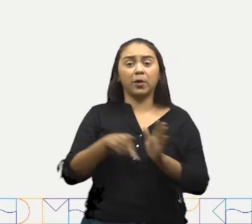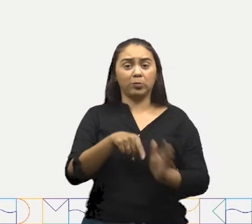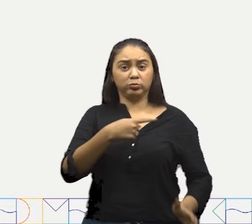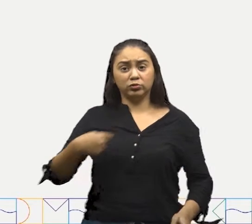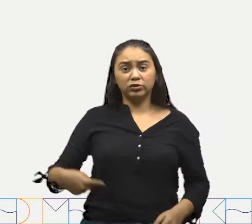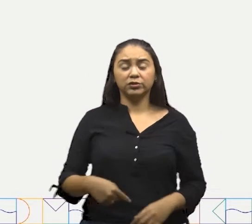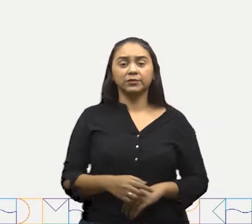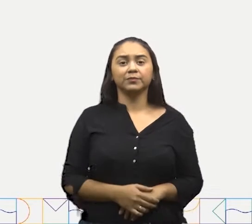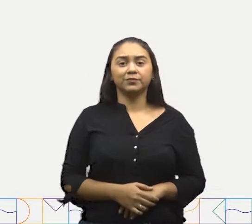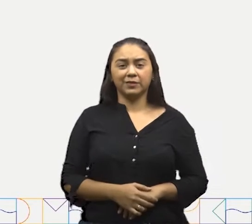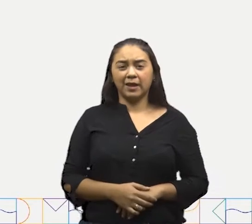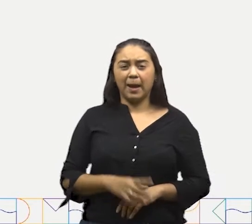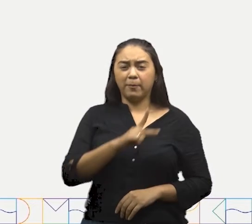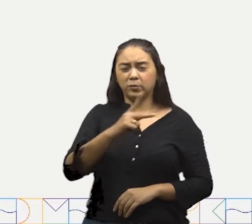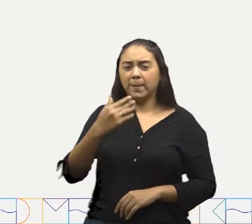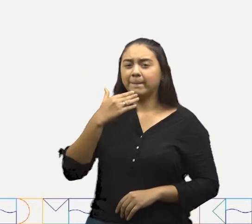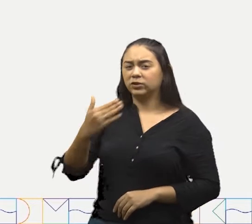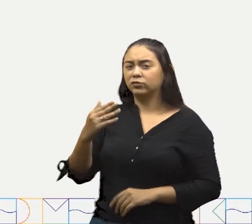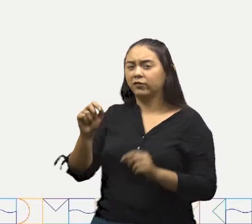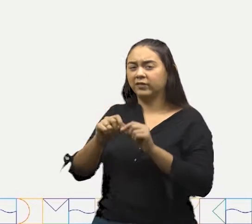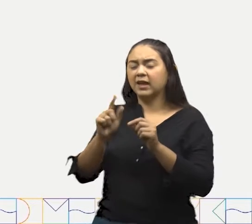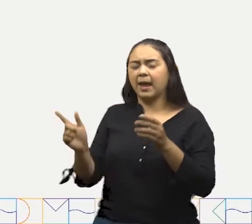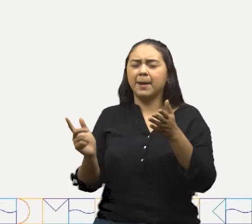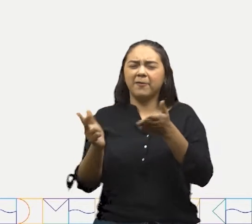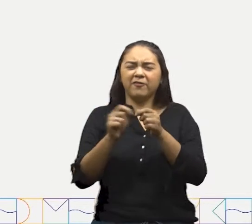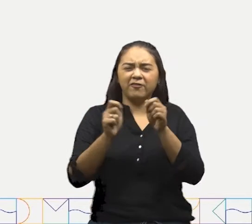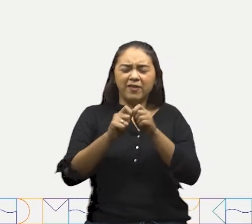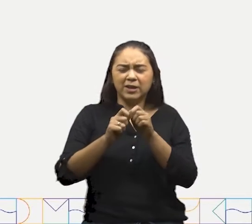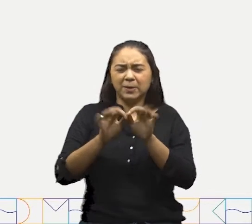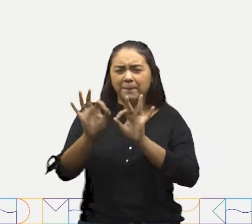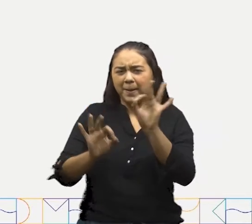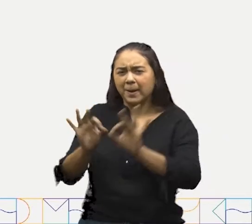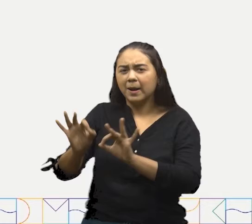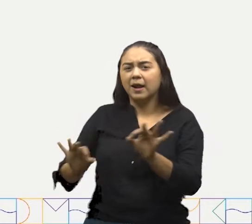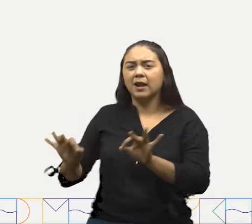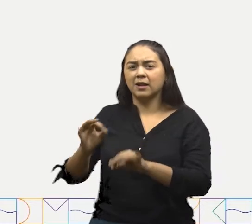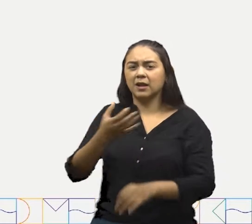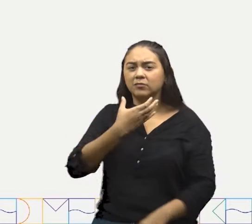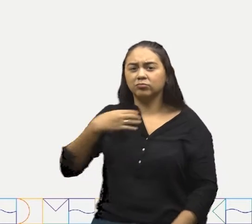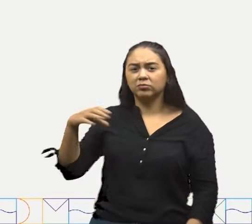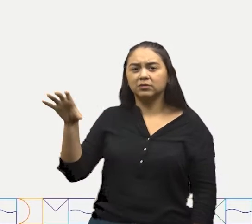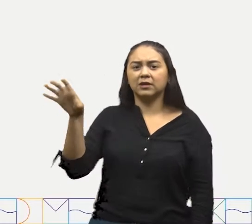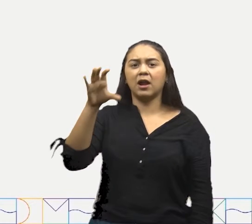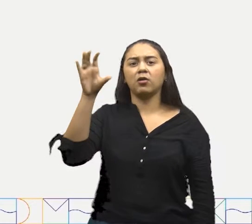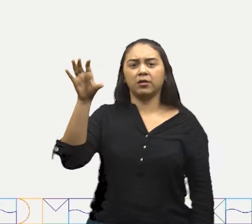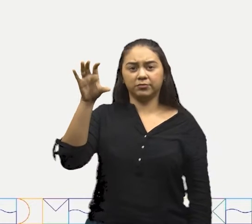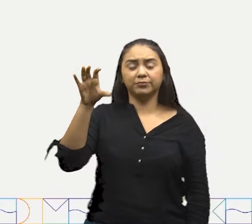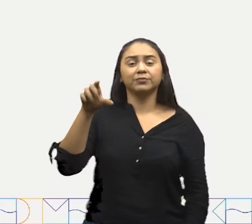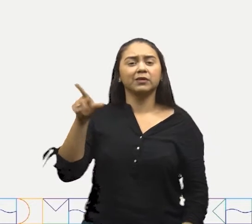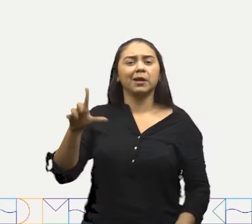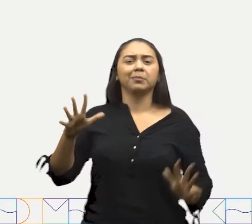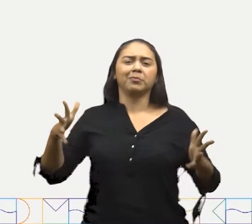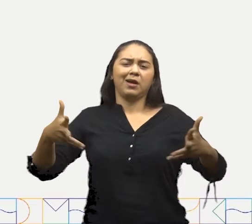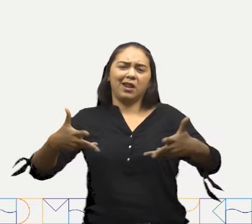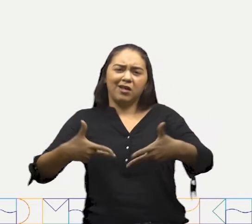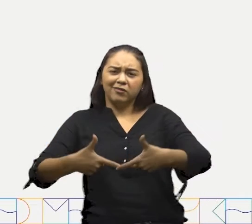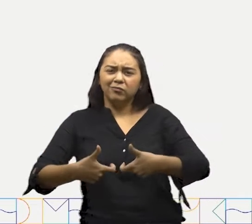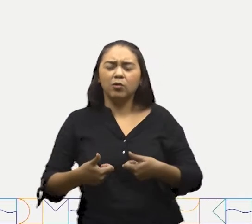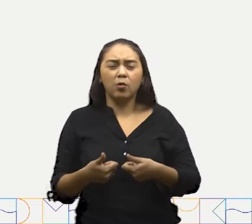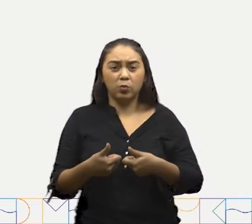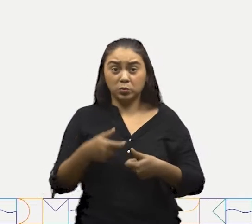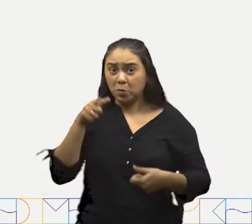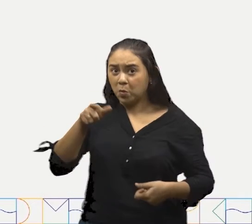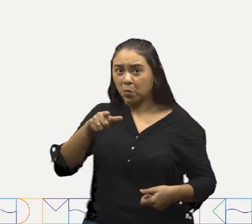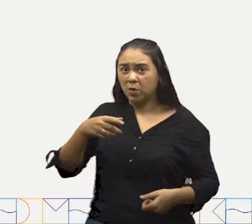ele confeccionou um dragão chinês com tecidos e ficou tão bonito, um verdadeiro espetáculo. O dragão fez